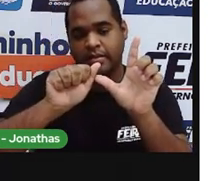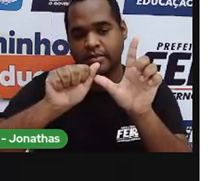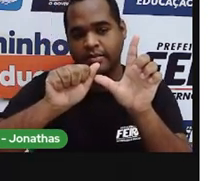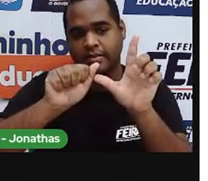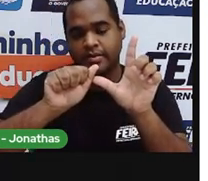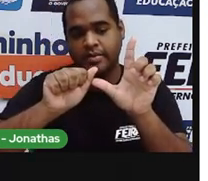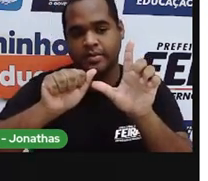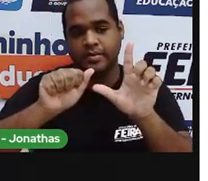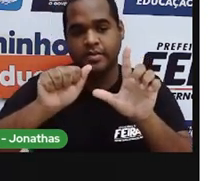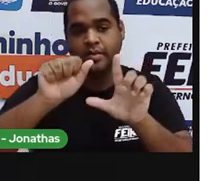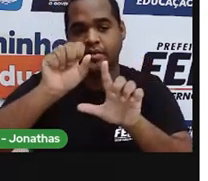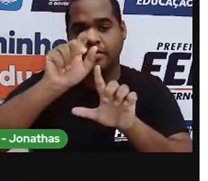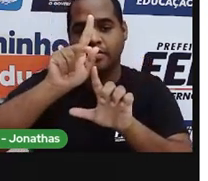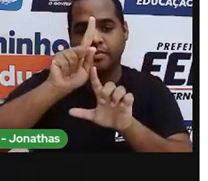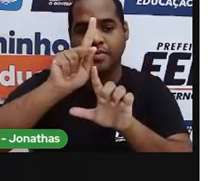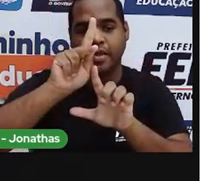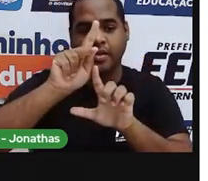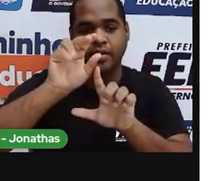S-A. Po,